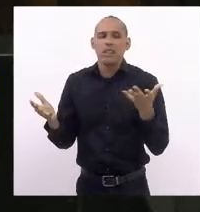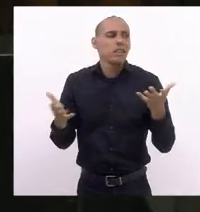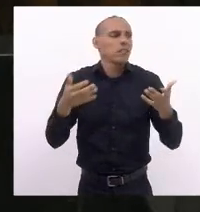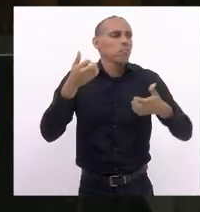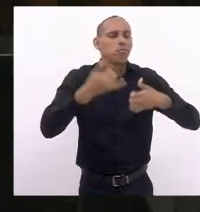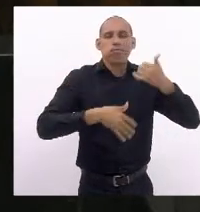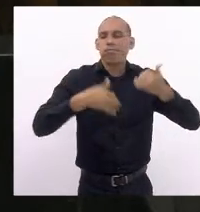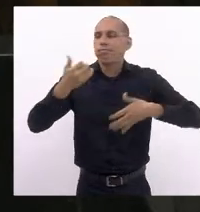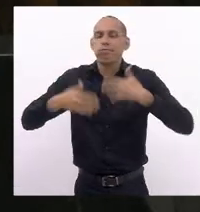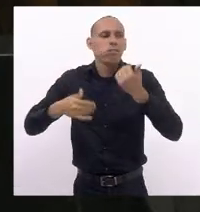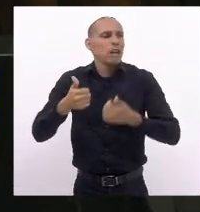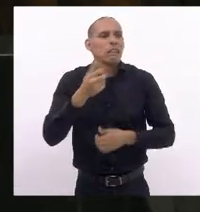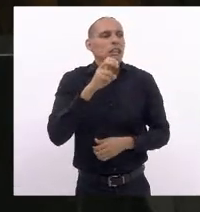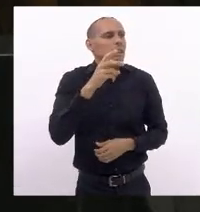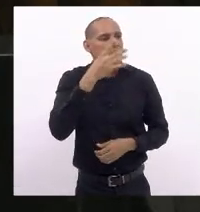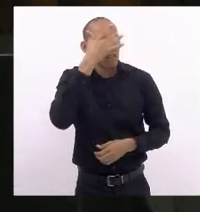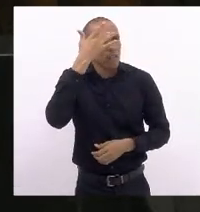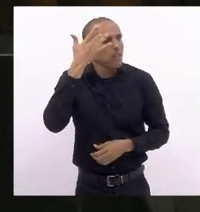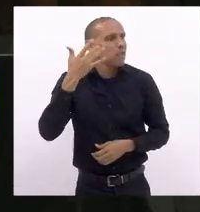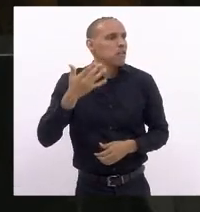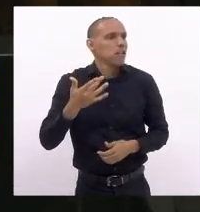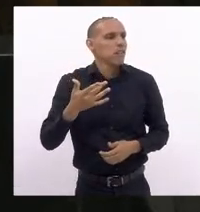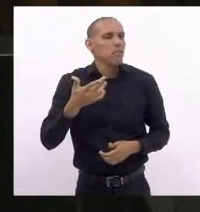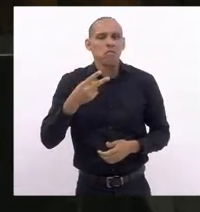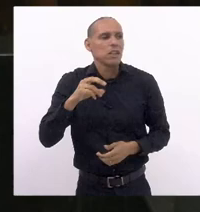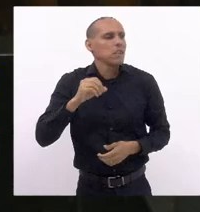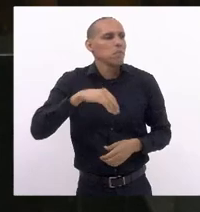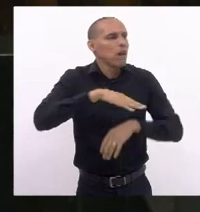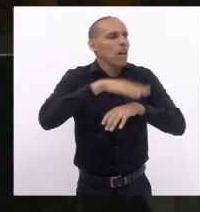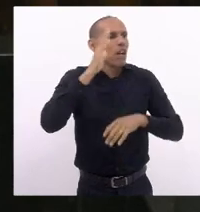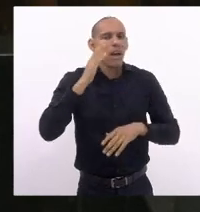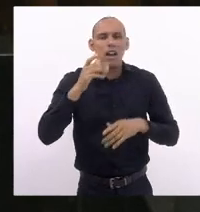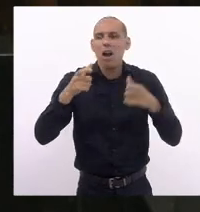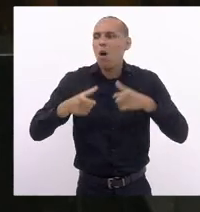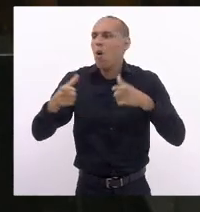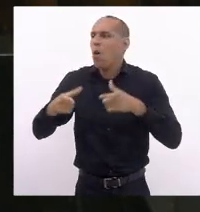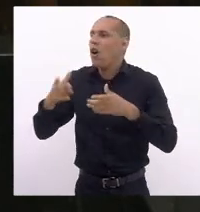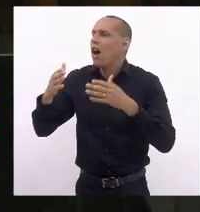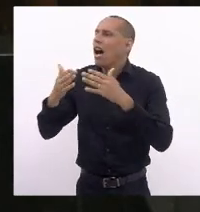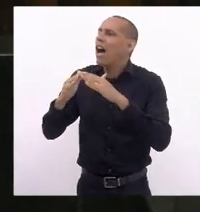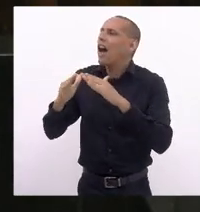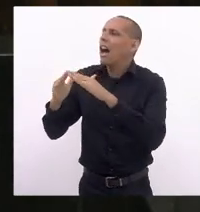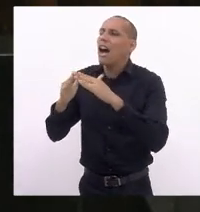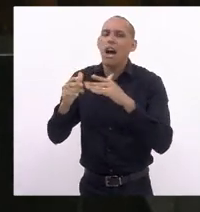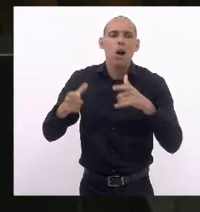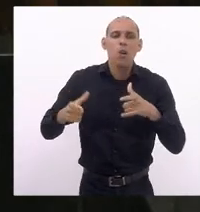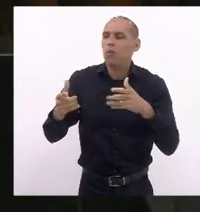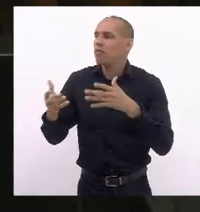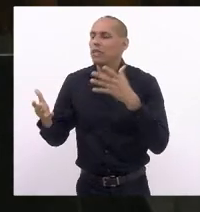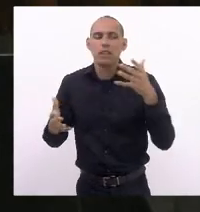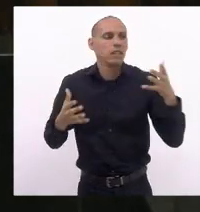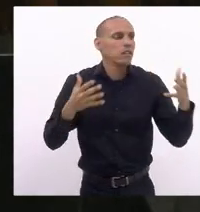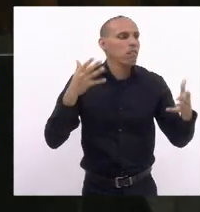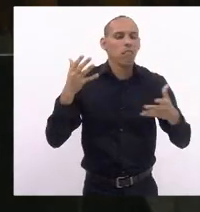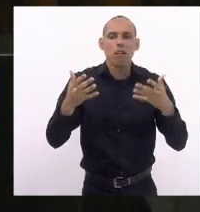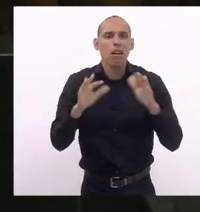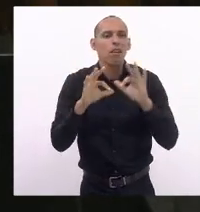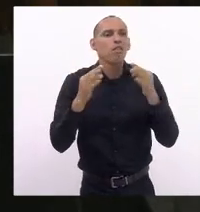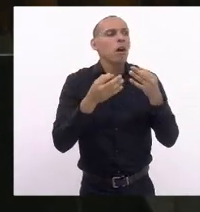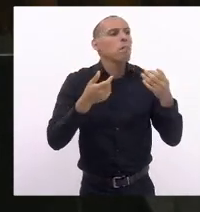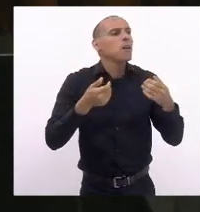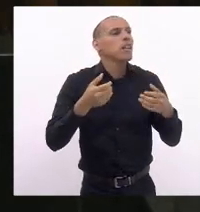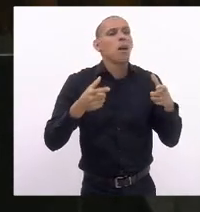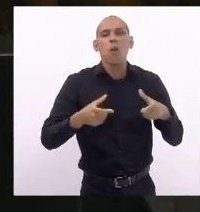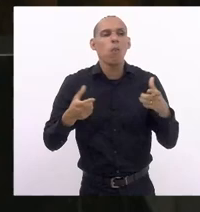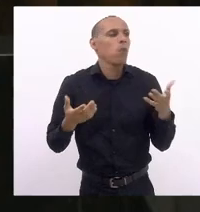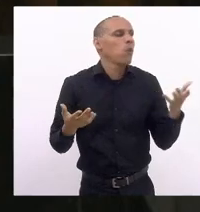tem pelo menos 15, 20 pessoas ali. As pessoas tentando identificar onde estavam localizadas cada casa e quem das suas famílias ainda estavam